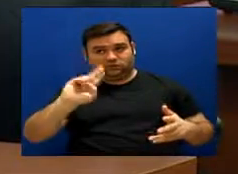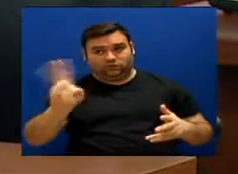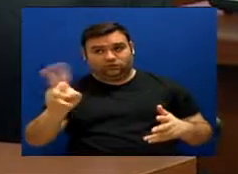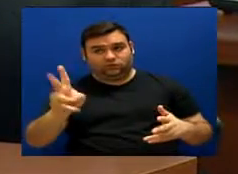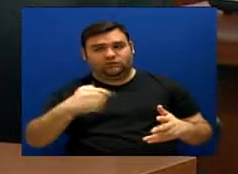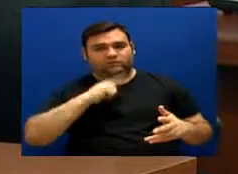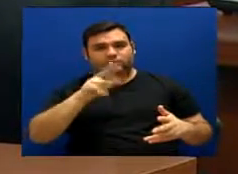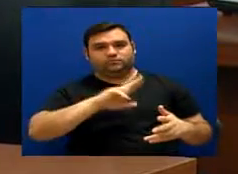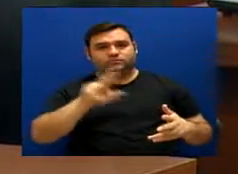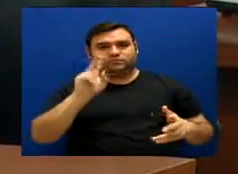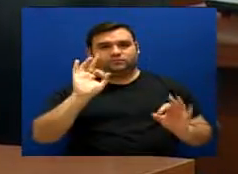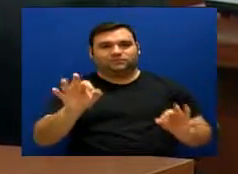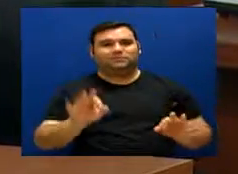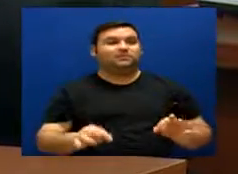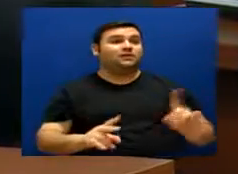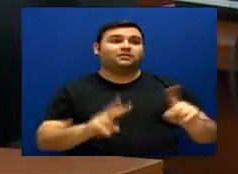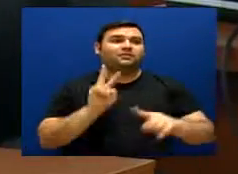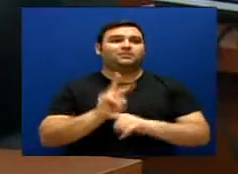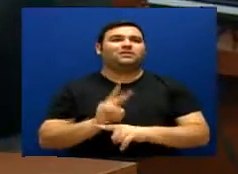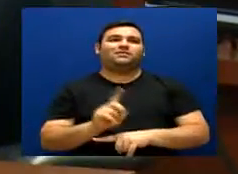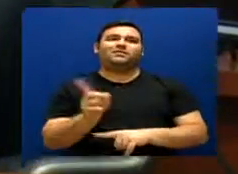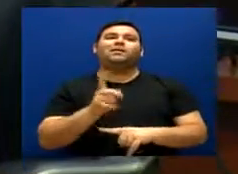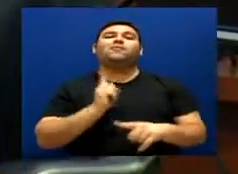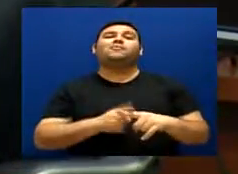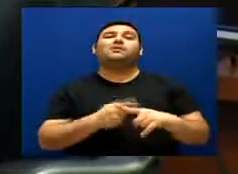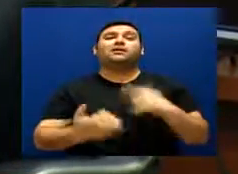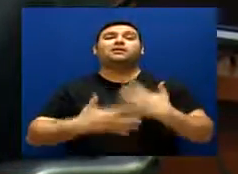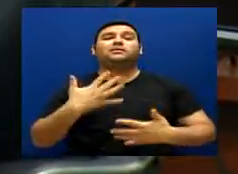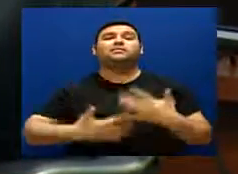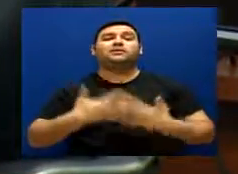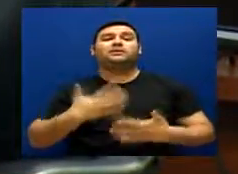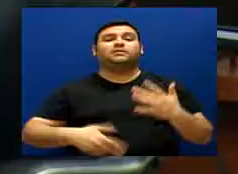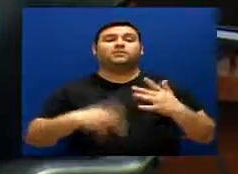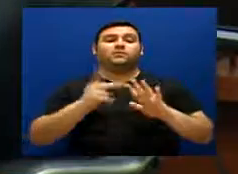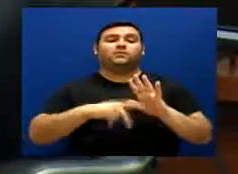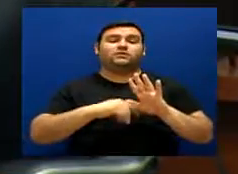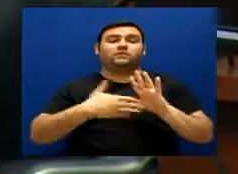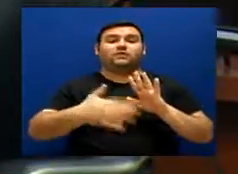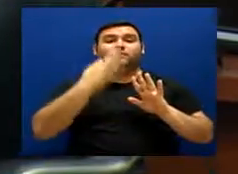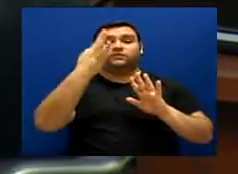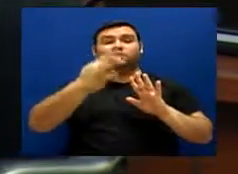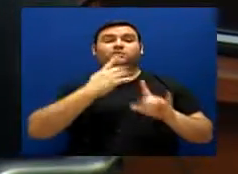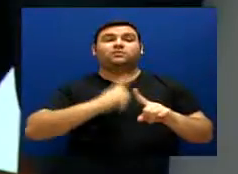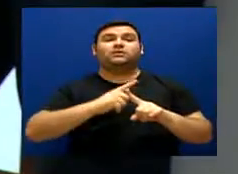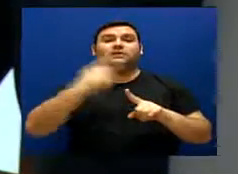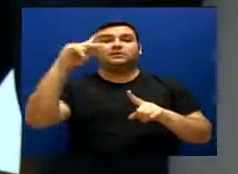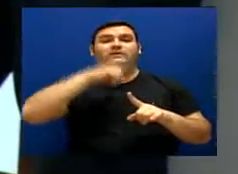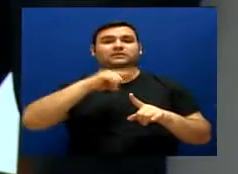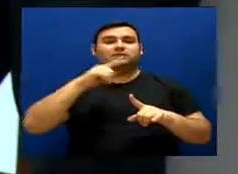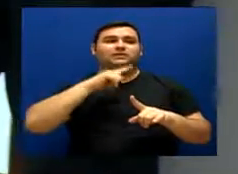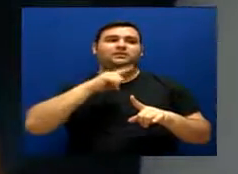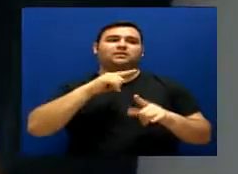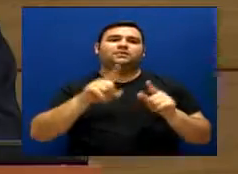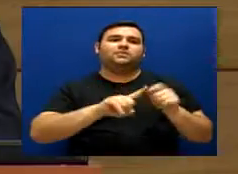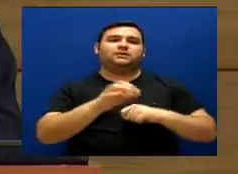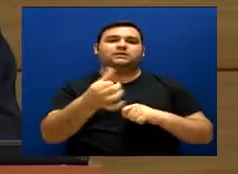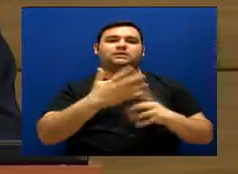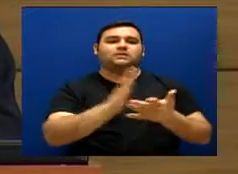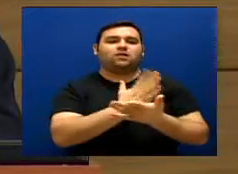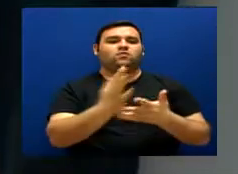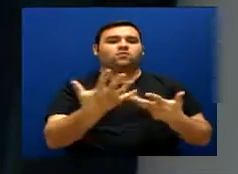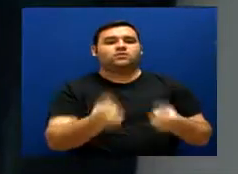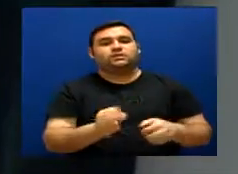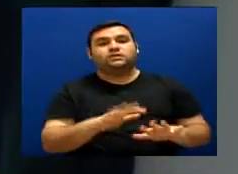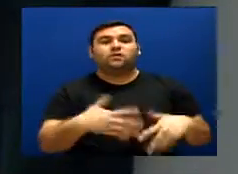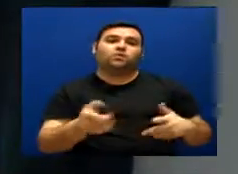está preservado. Não para preservá-lo. É para não prejudicar o projeto futuramente com o nome devido. É que ela encampou, ela tem até 6 meses para encampar os projetos. Tá certo, foi feito